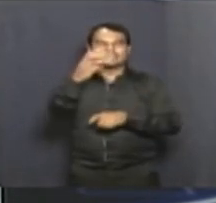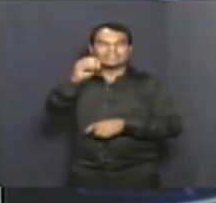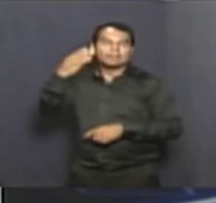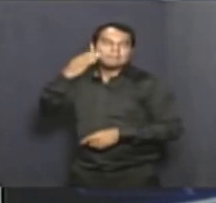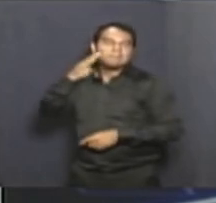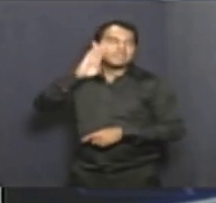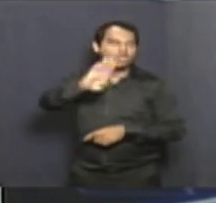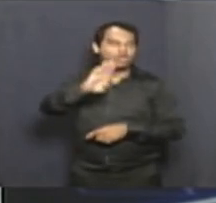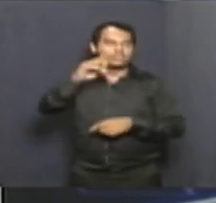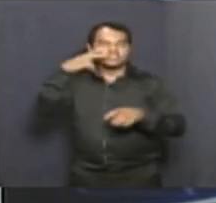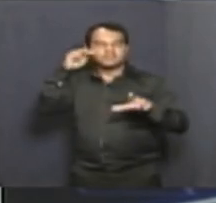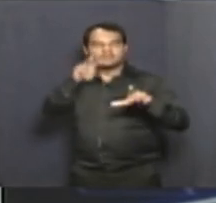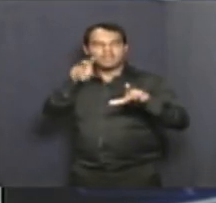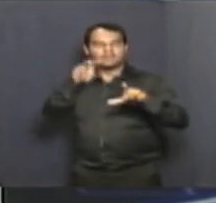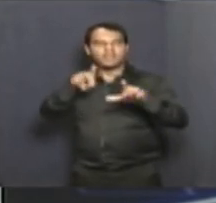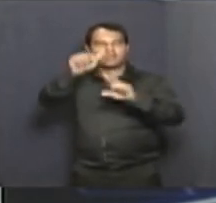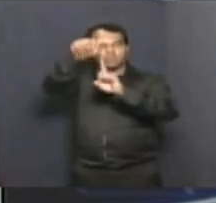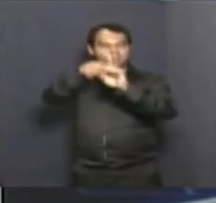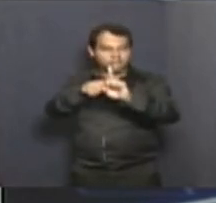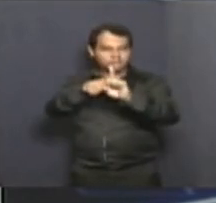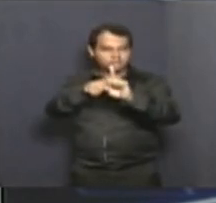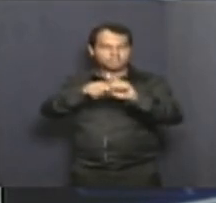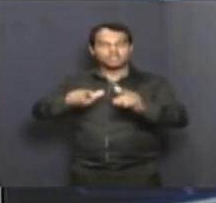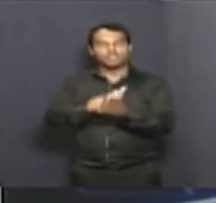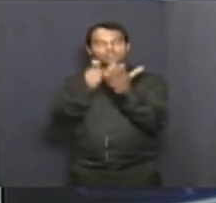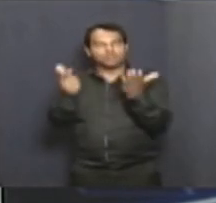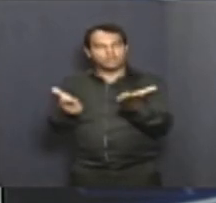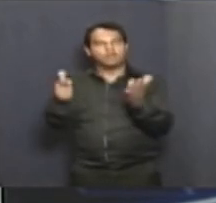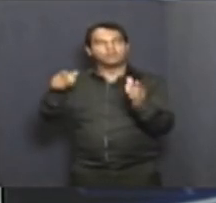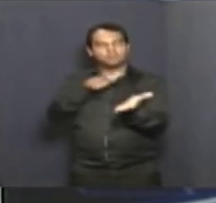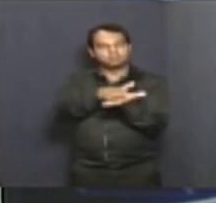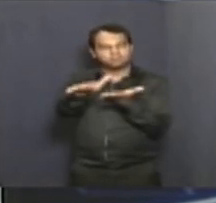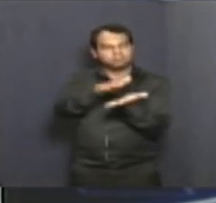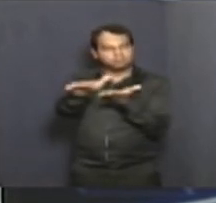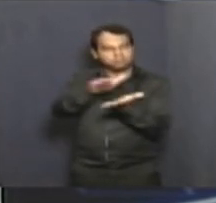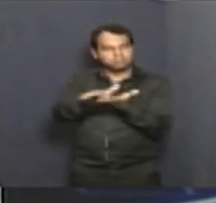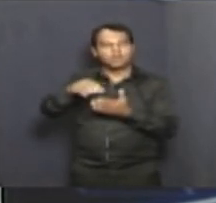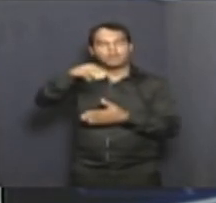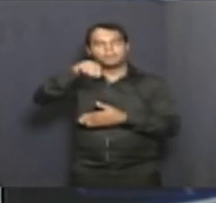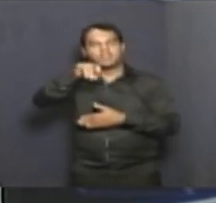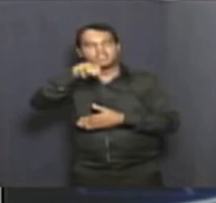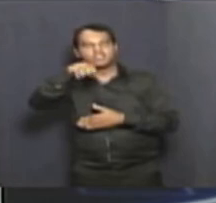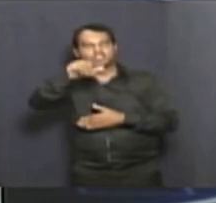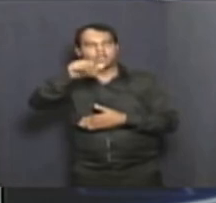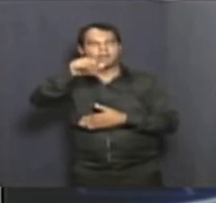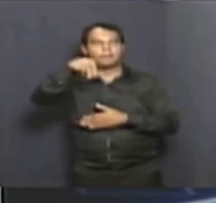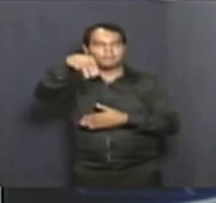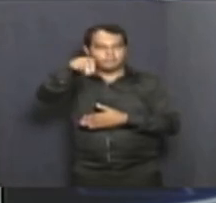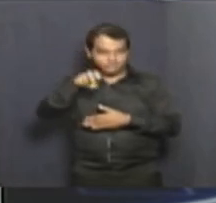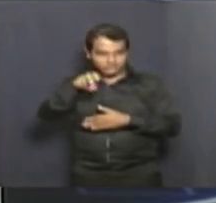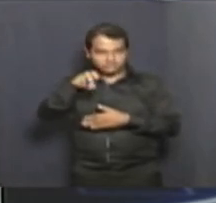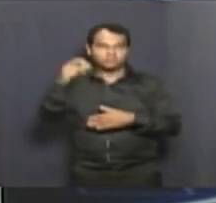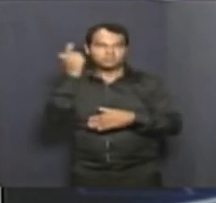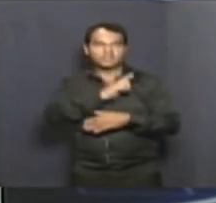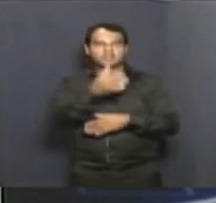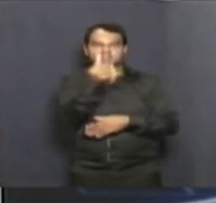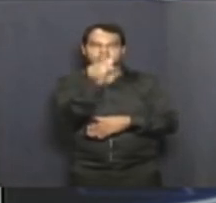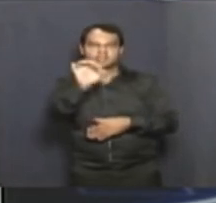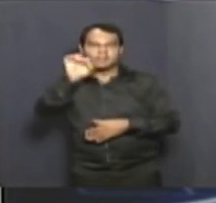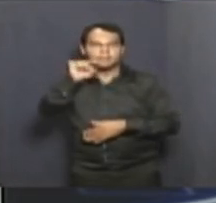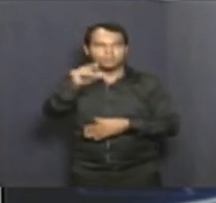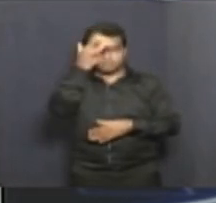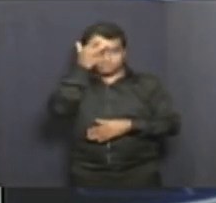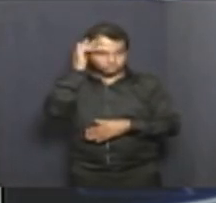de visualizações mensais e o jornal impresso midiamax diário atingir 60 mil eleitores por dia no transporte